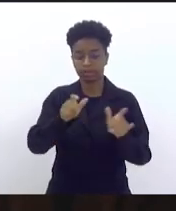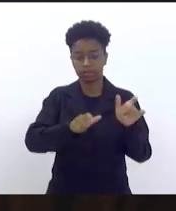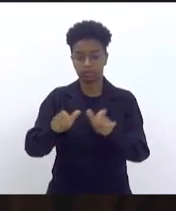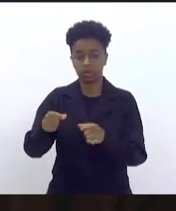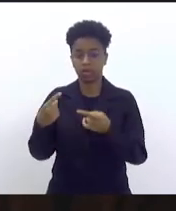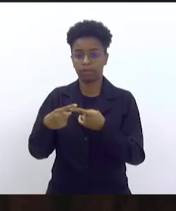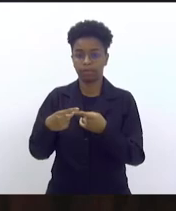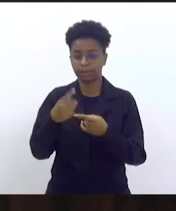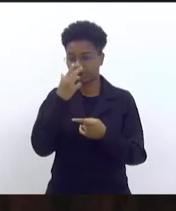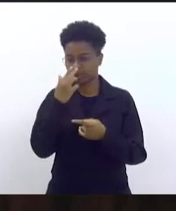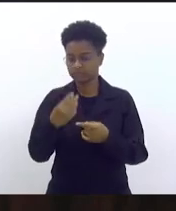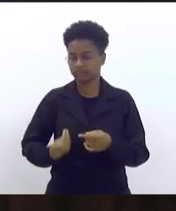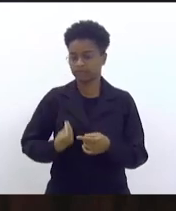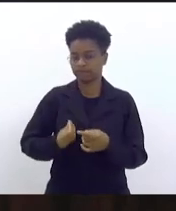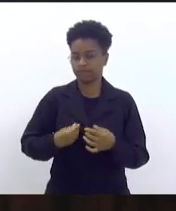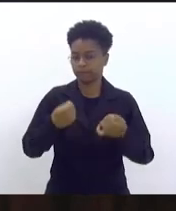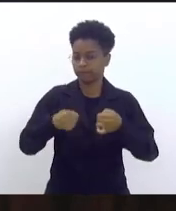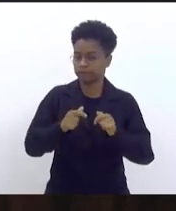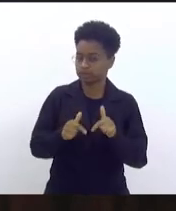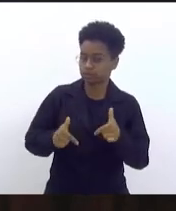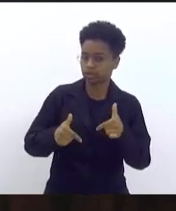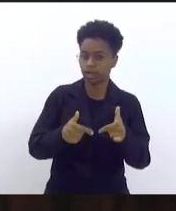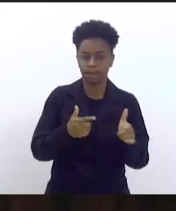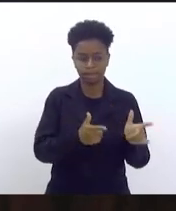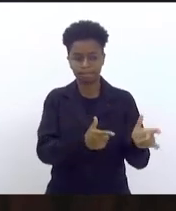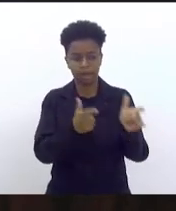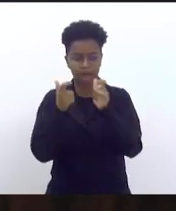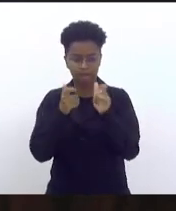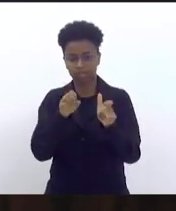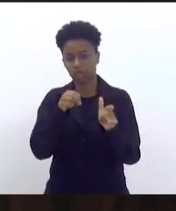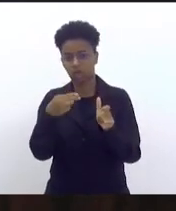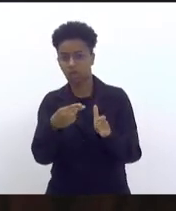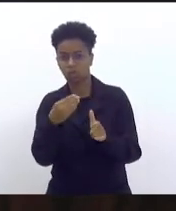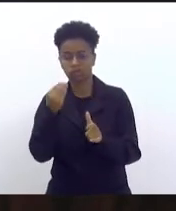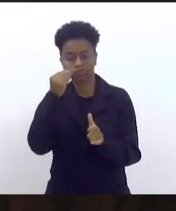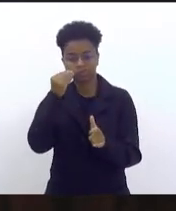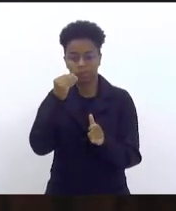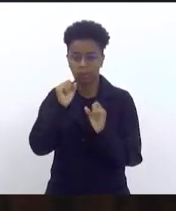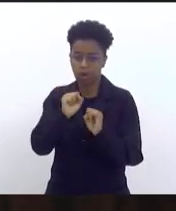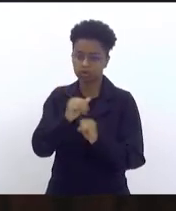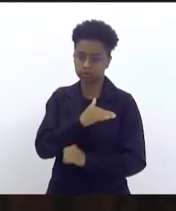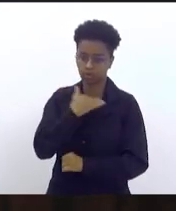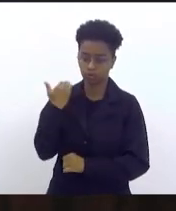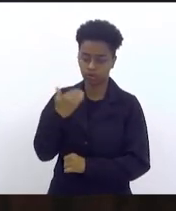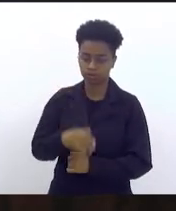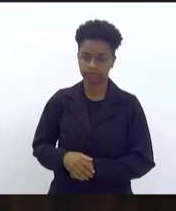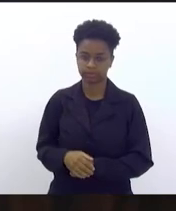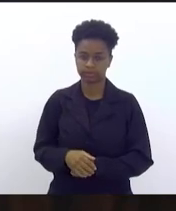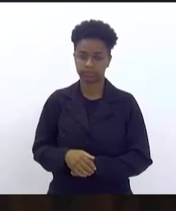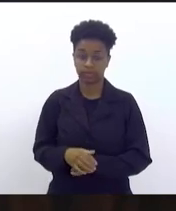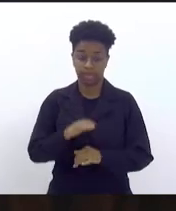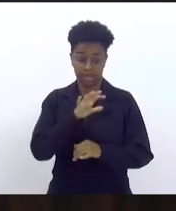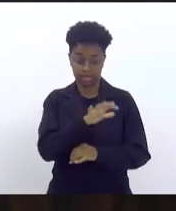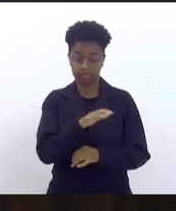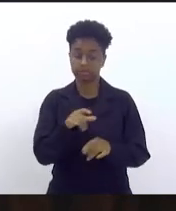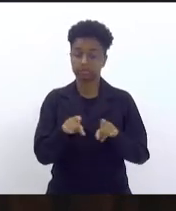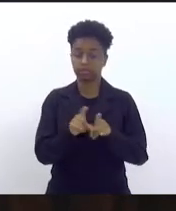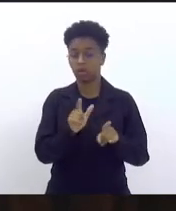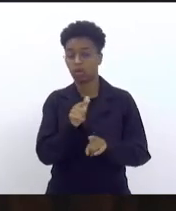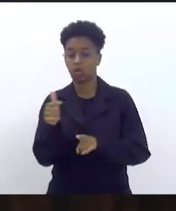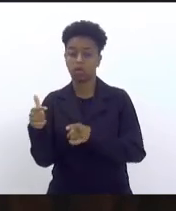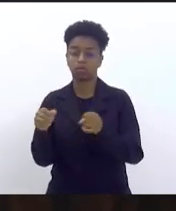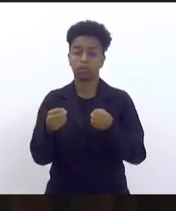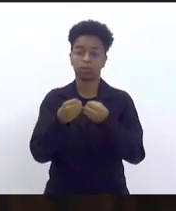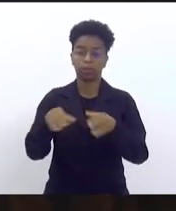da ação criminosa vai para matar ou vai para morrer esse e outros impactos social da